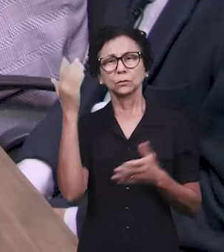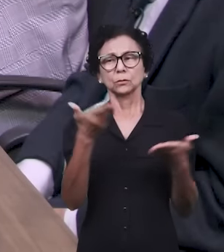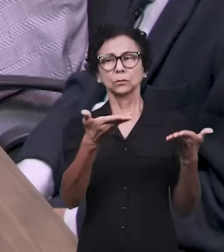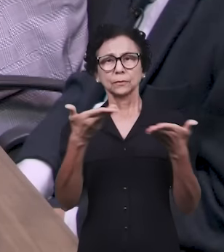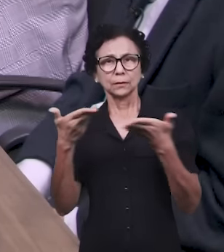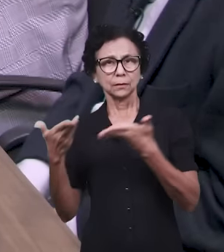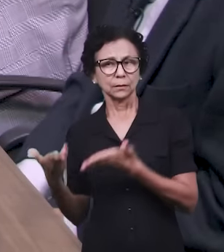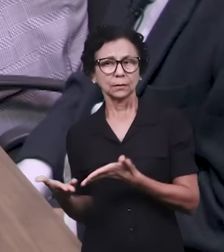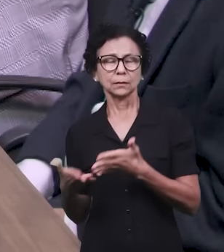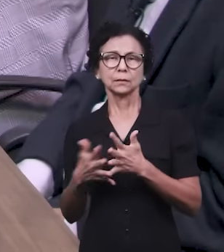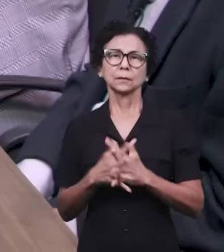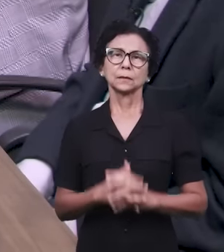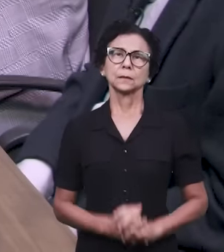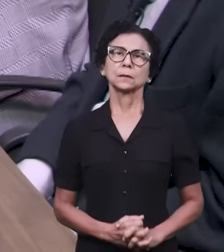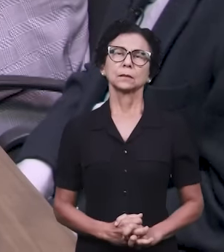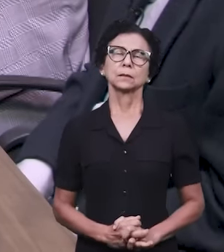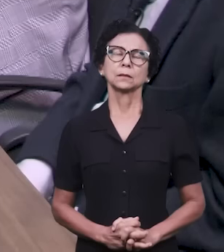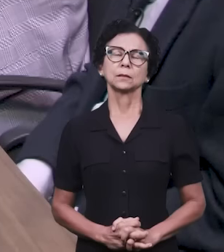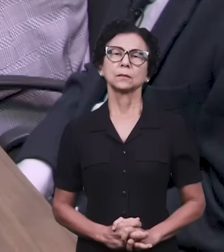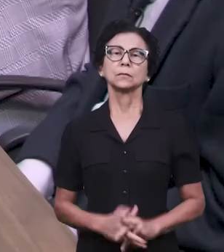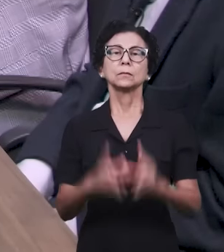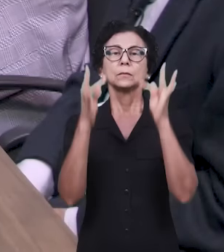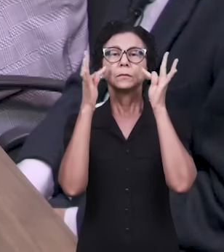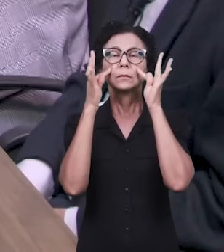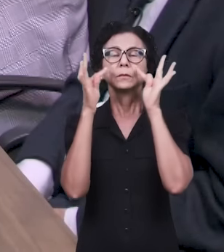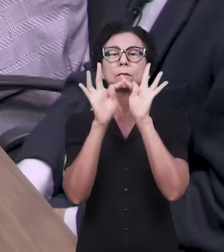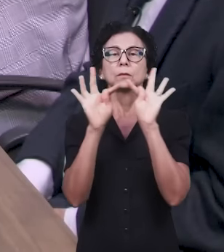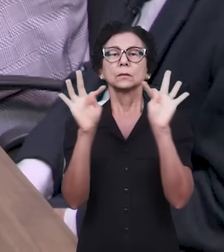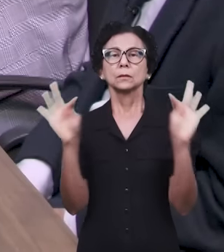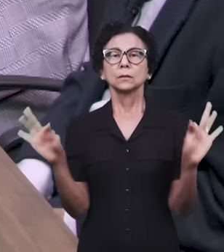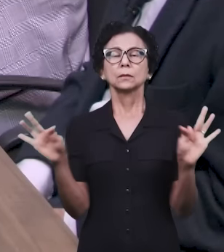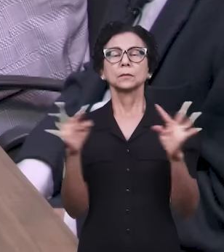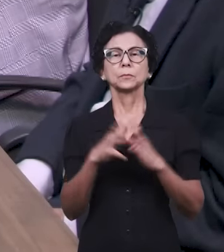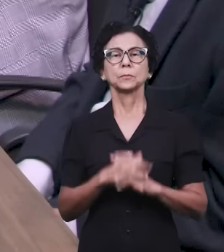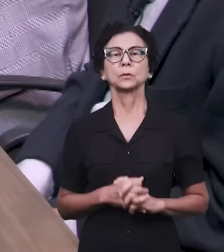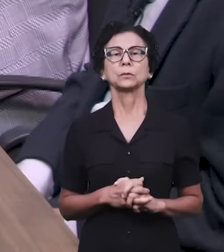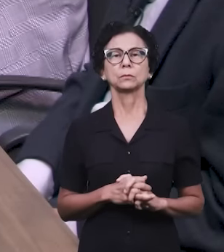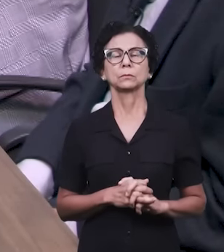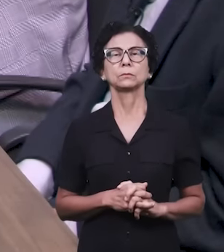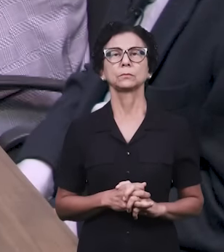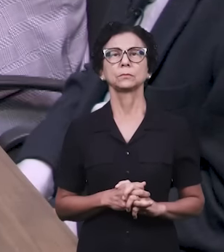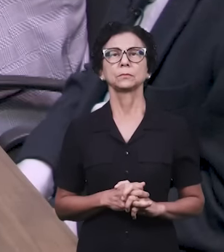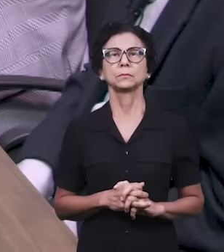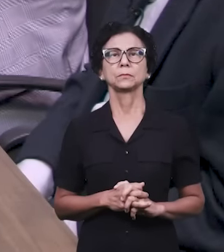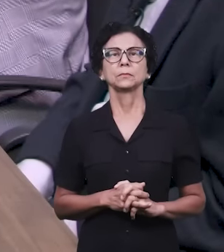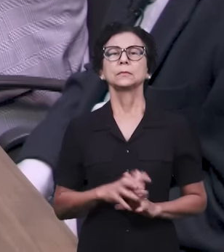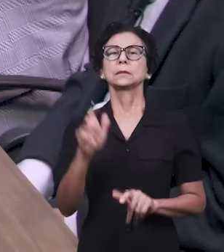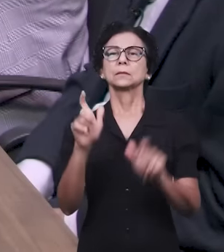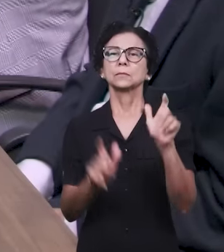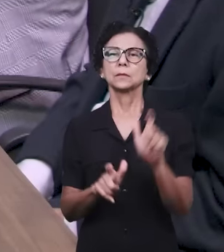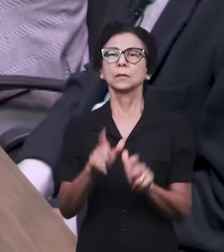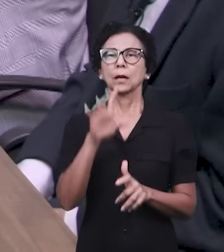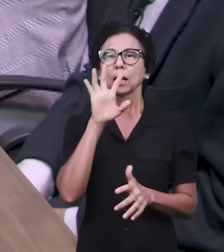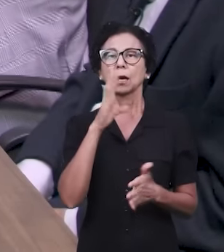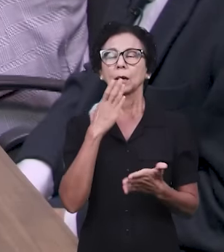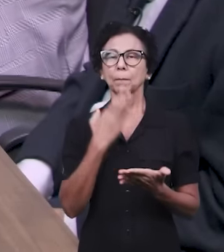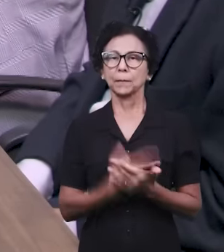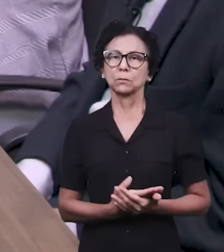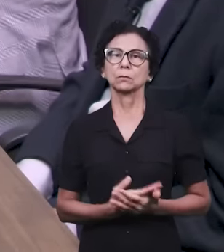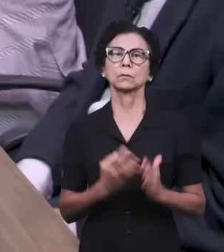E esse é o testemunho dessas pessoas. É impressionante como a Igreja